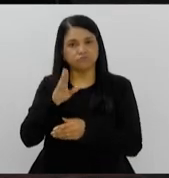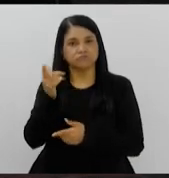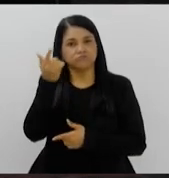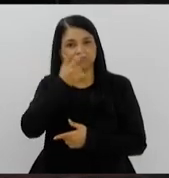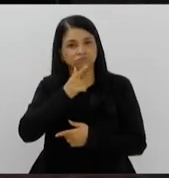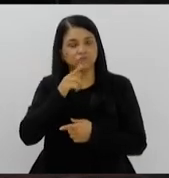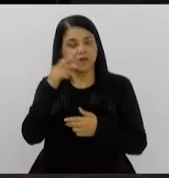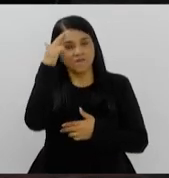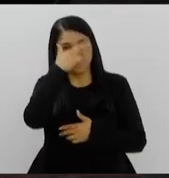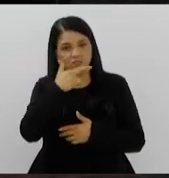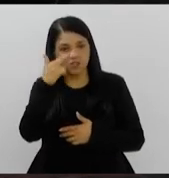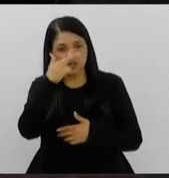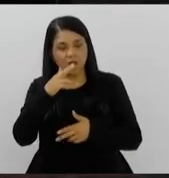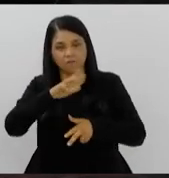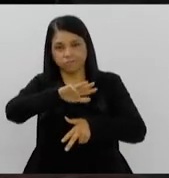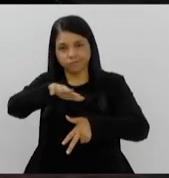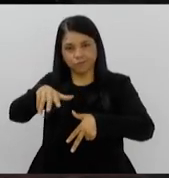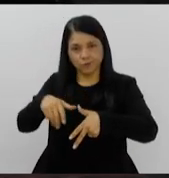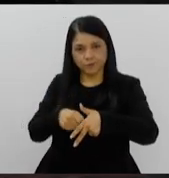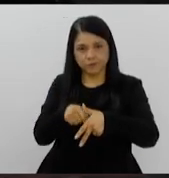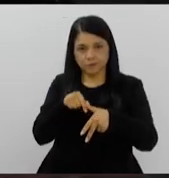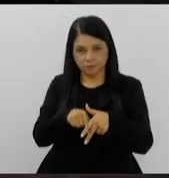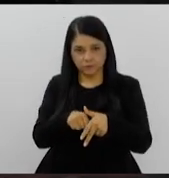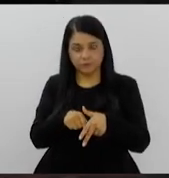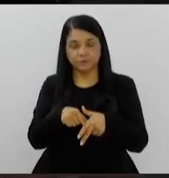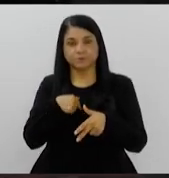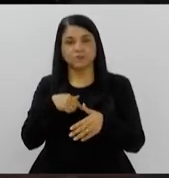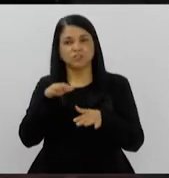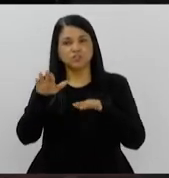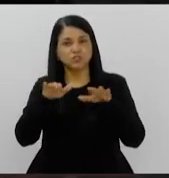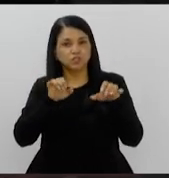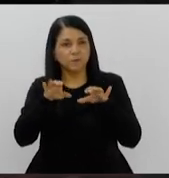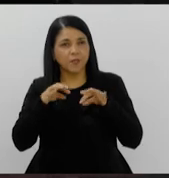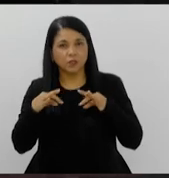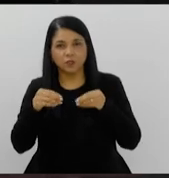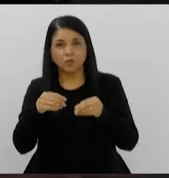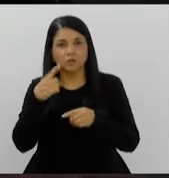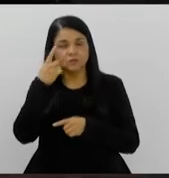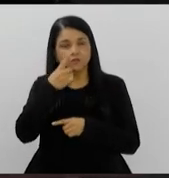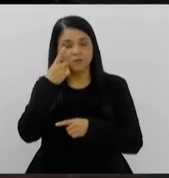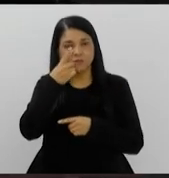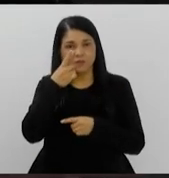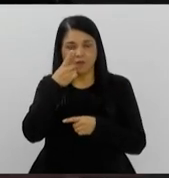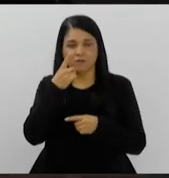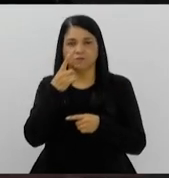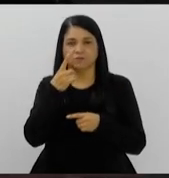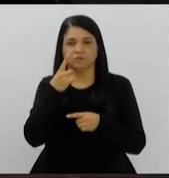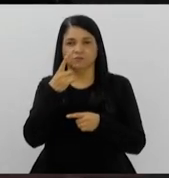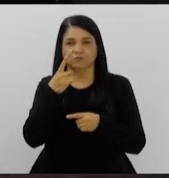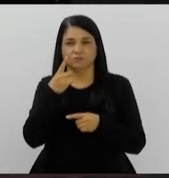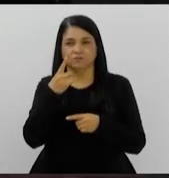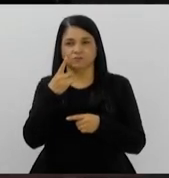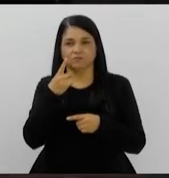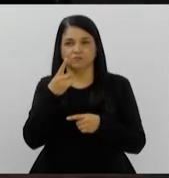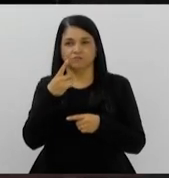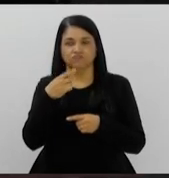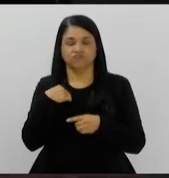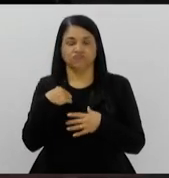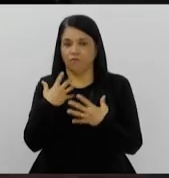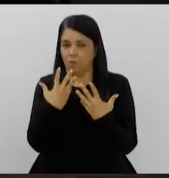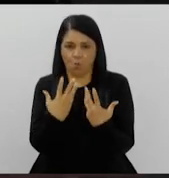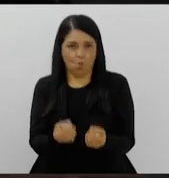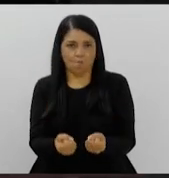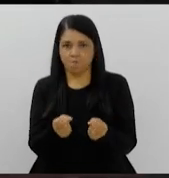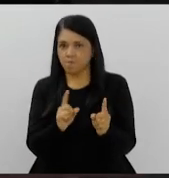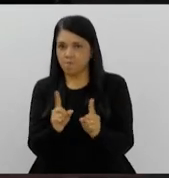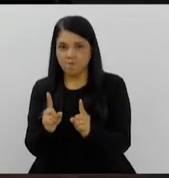esquemas de corrupção. Eu quero fazer um chamado a todos os deputados da oposição dessa casa. Não vamos permitir